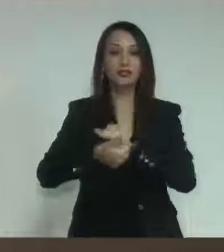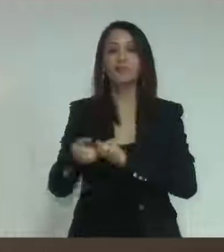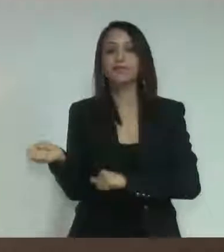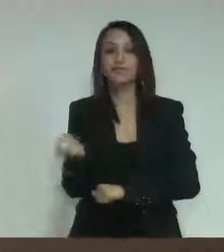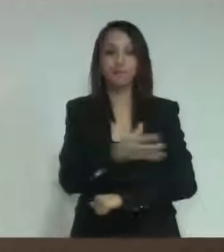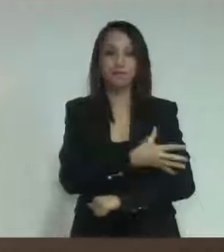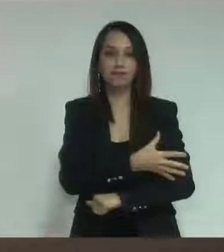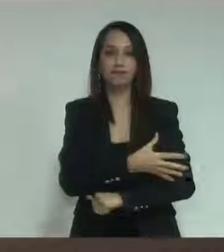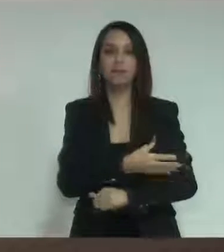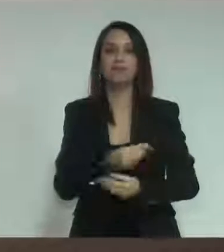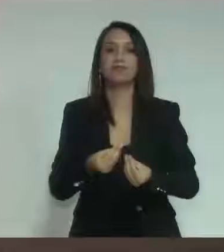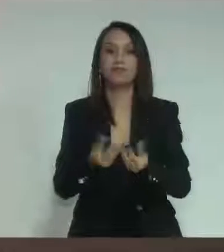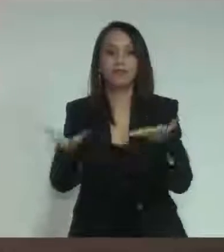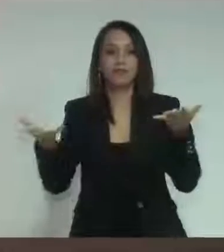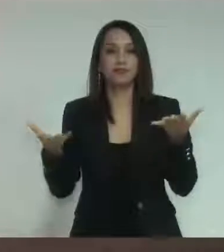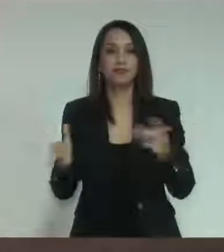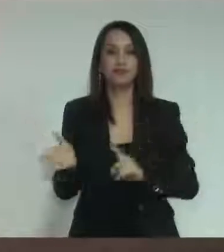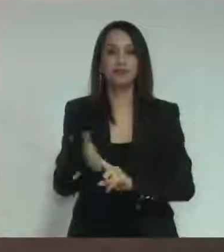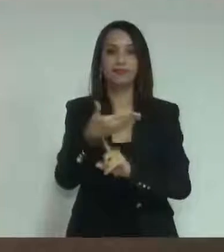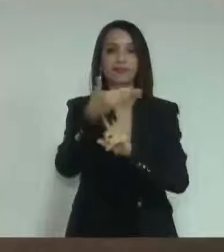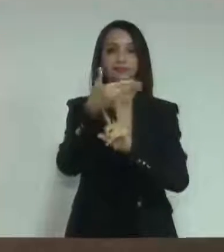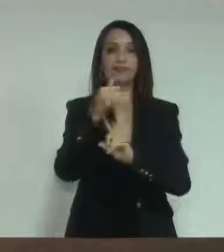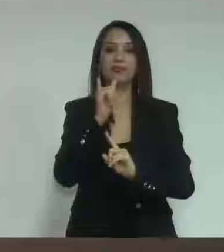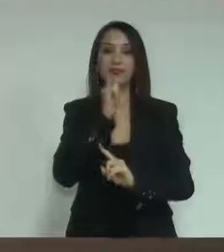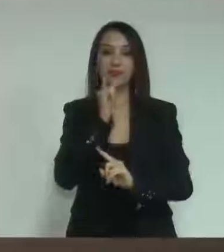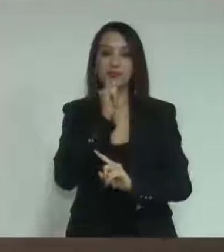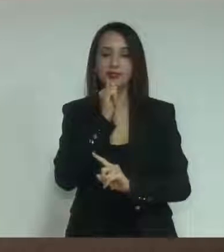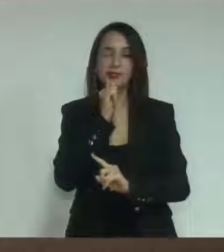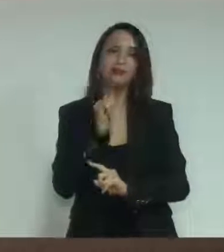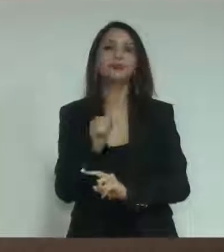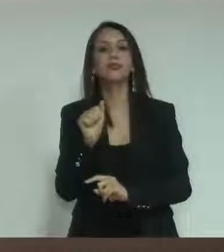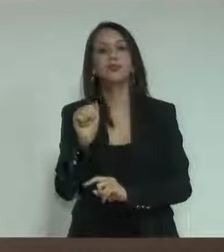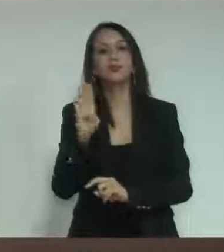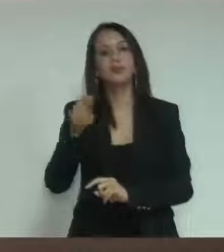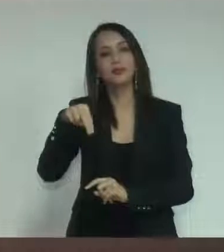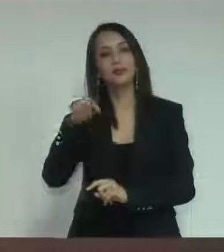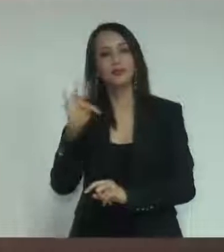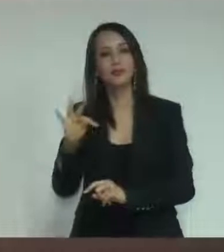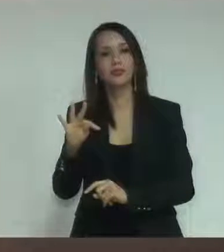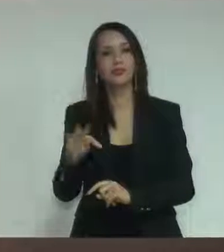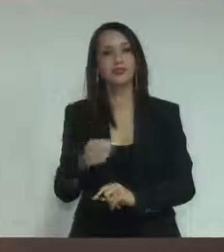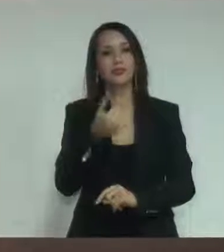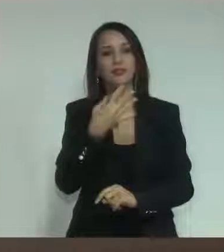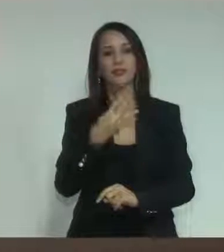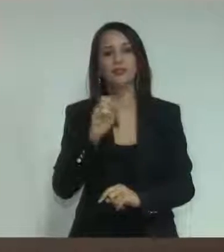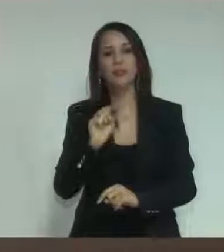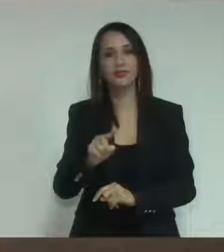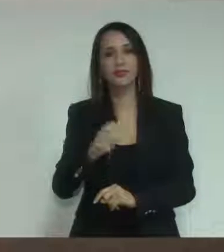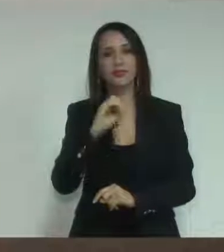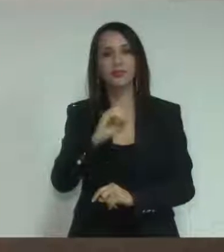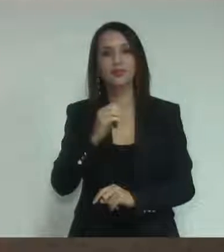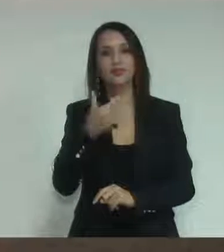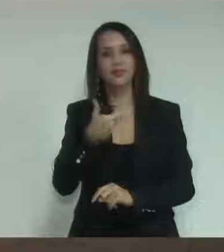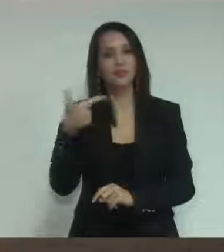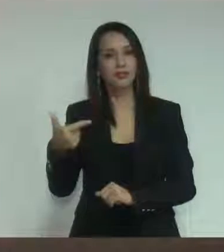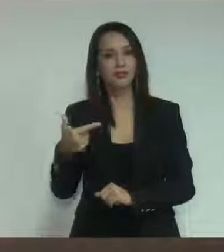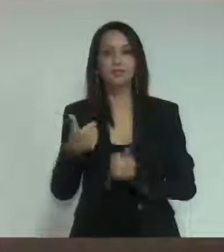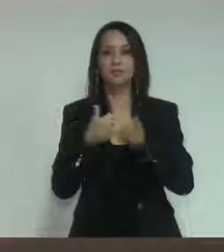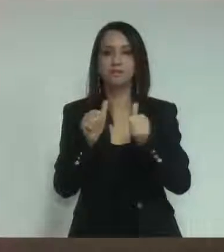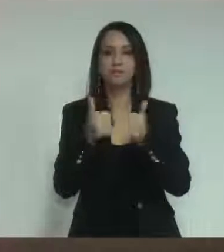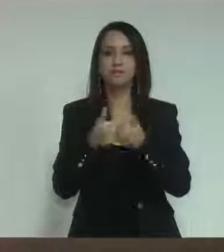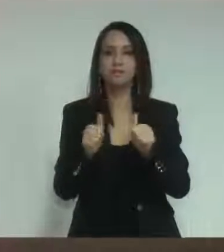inove e traga novas tecnologias. Exemplo da ABNT 14.022. Acessibilidade em veículos